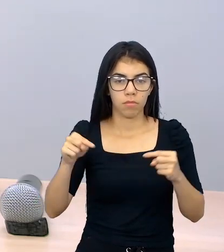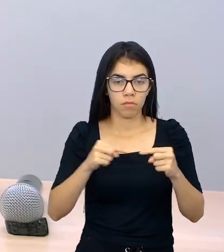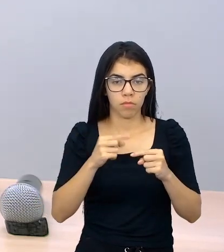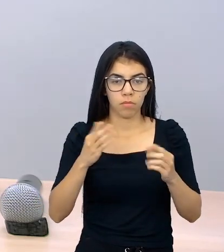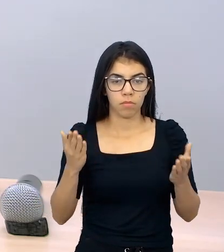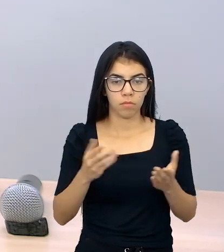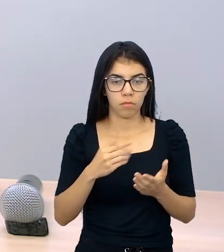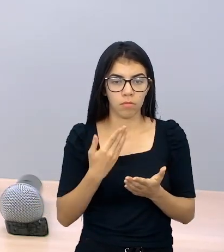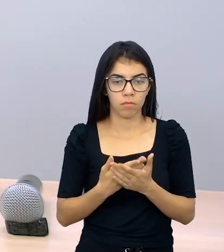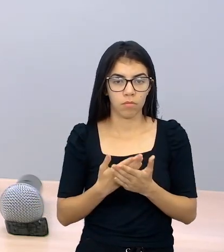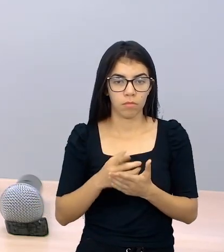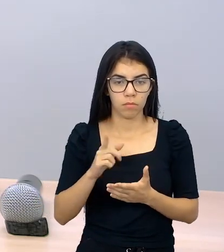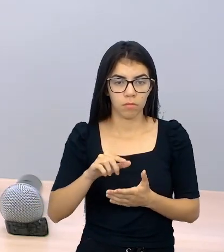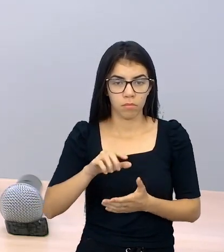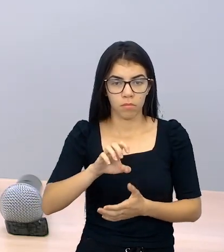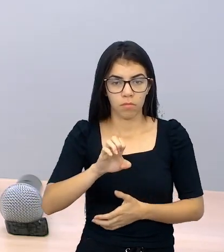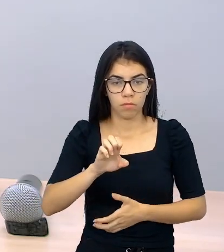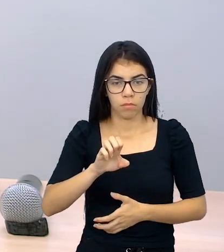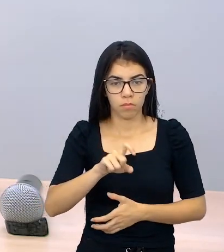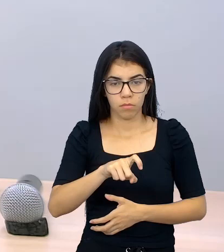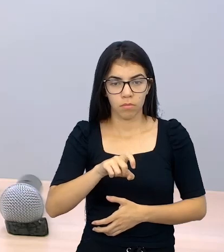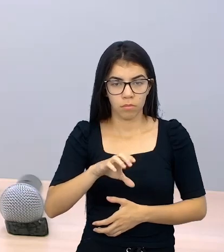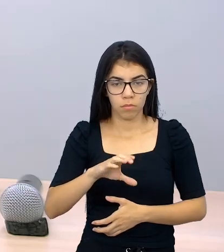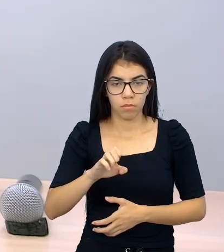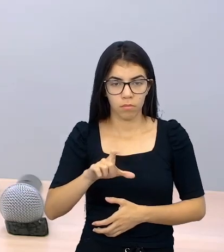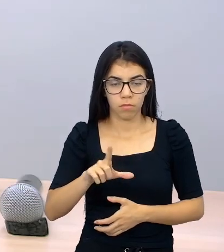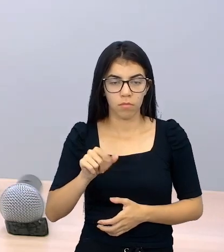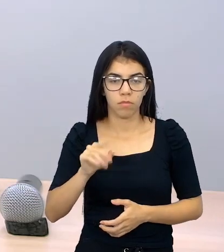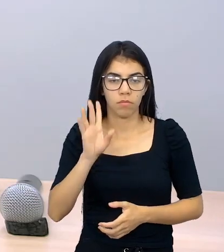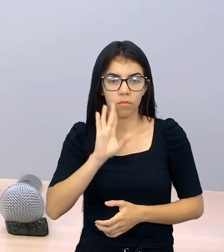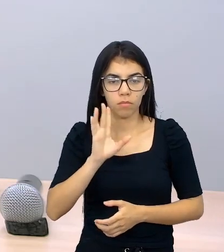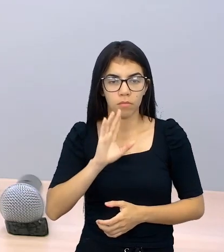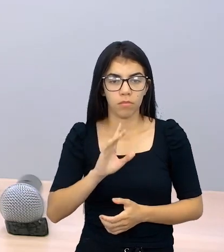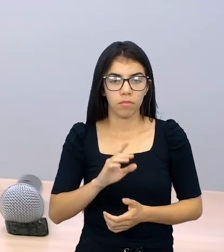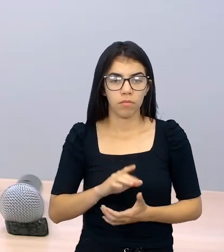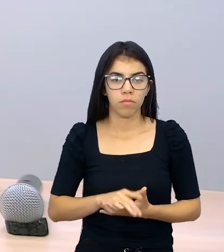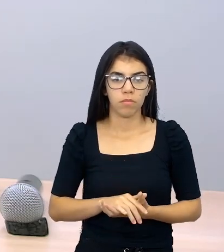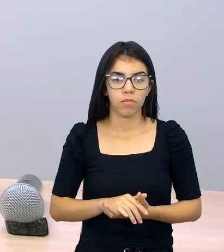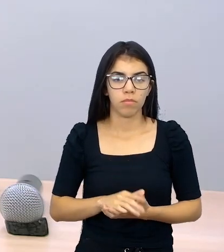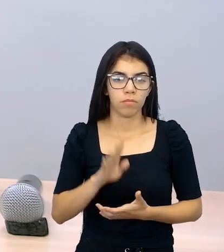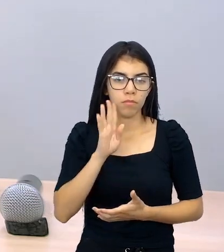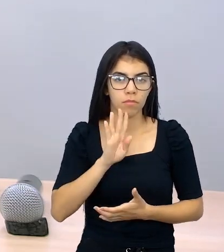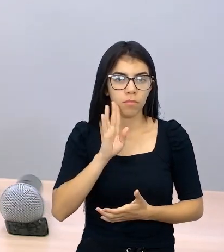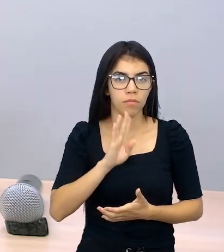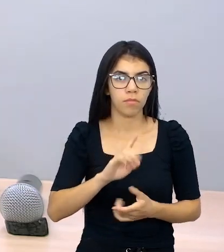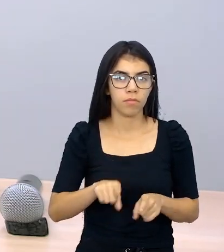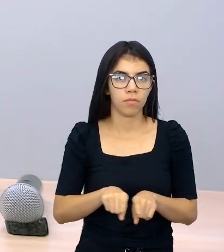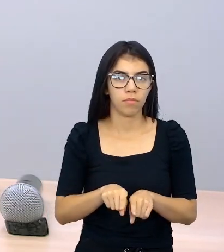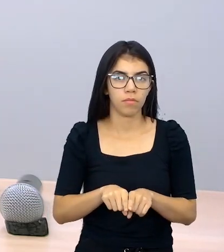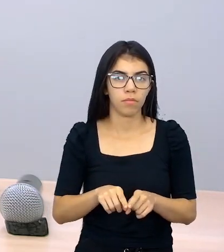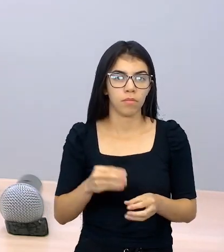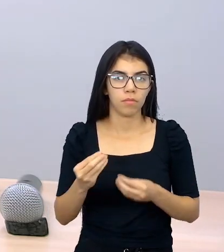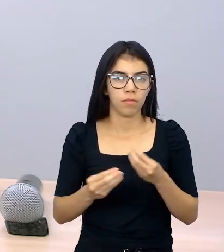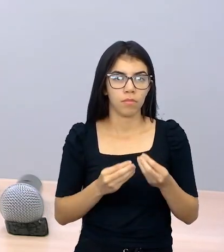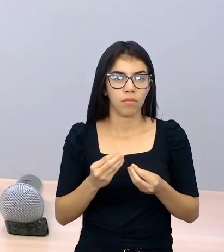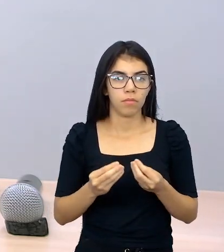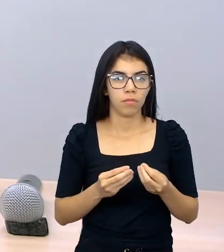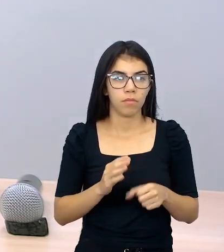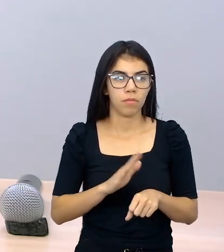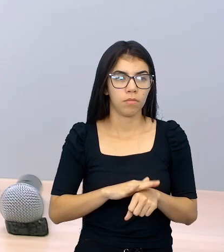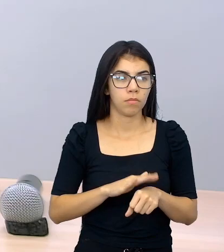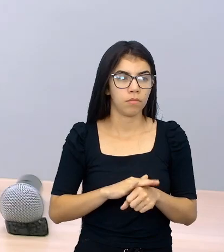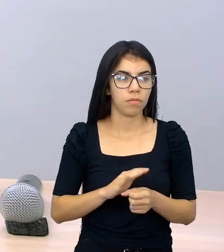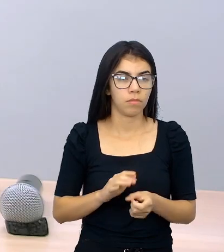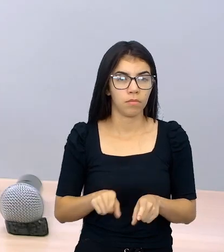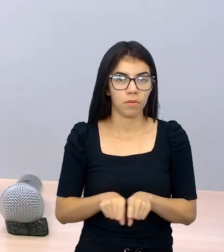que eu quero mostrar no Excel. Bora? Por isso que eu trouxe o computador. Legal. Por quê? Porque é legal também fazer no Excel, fica até mais legal, Fica. né? Então, Interessante. vamos ver como faz no Vamos. Excel, tá bom? Tá.